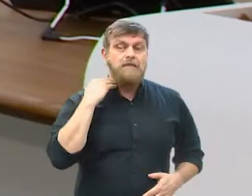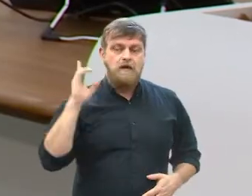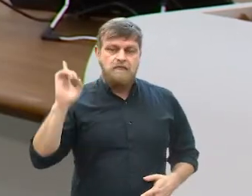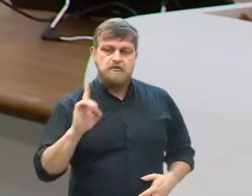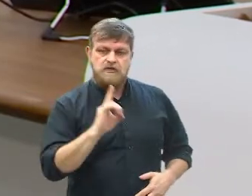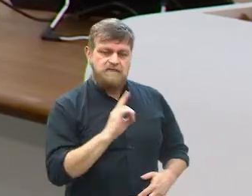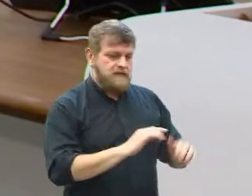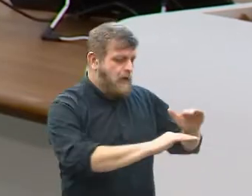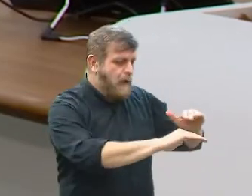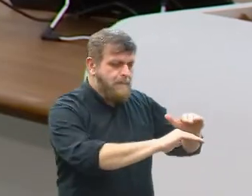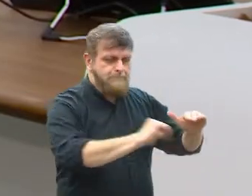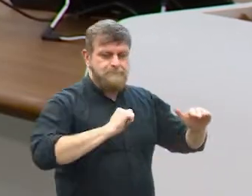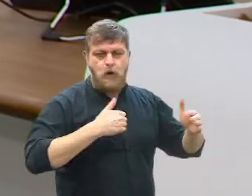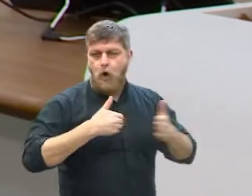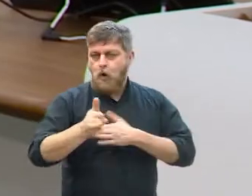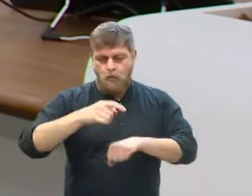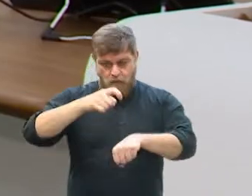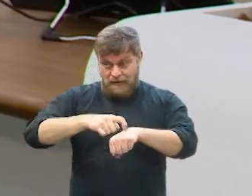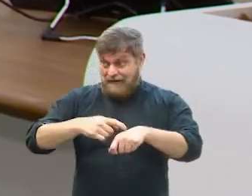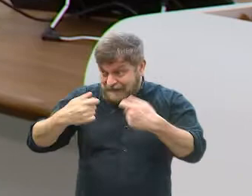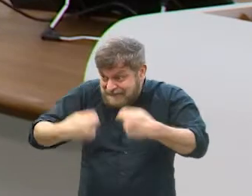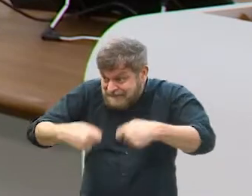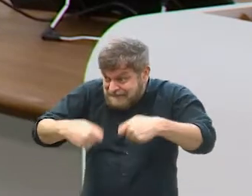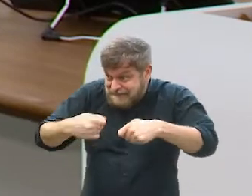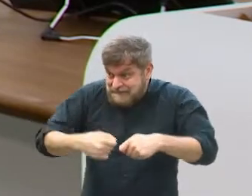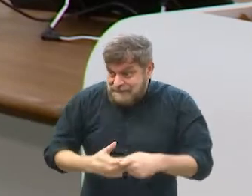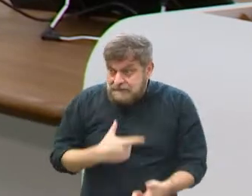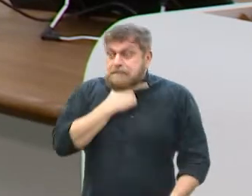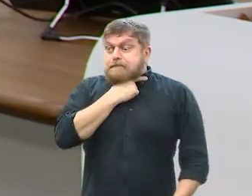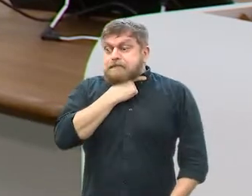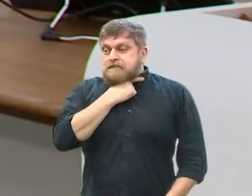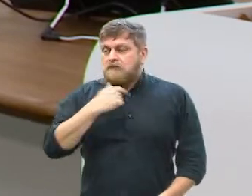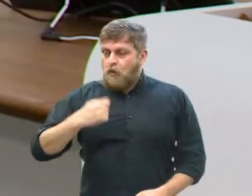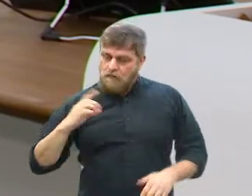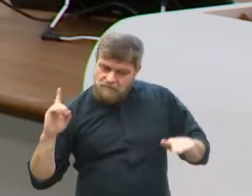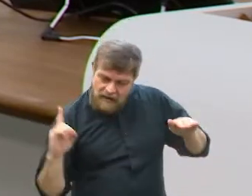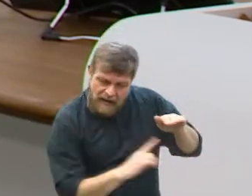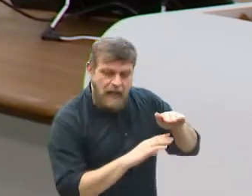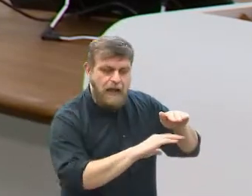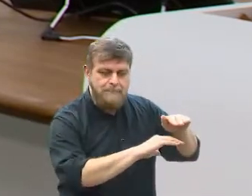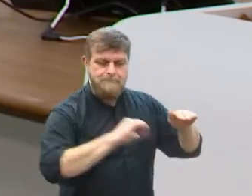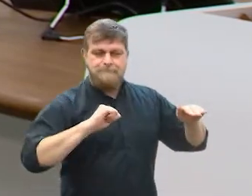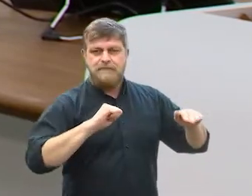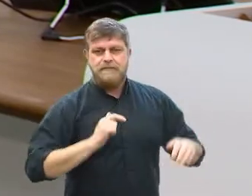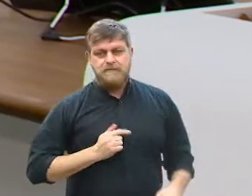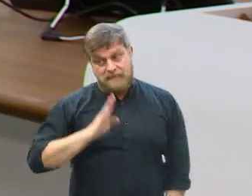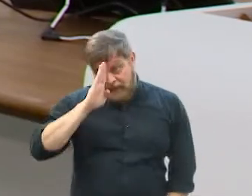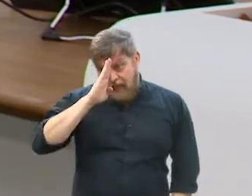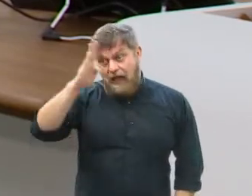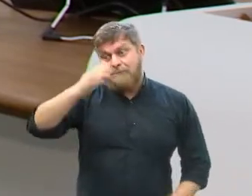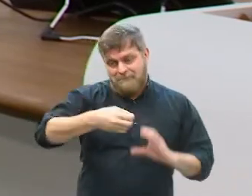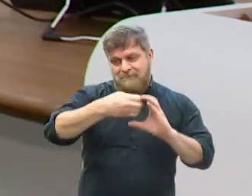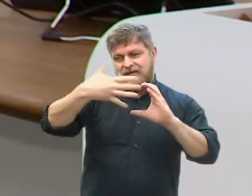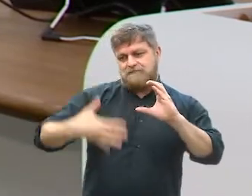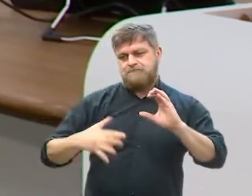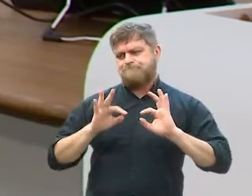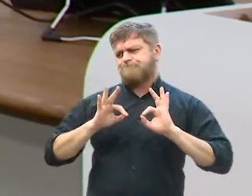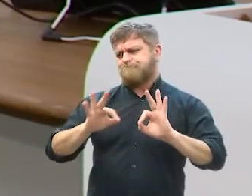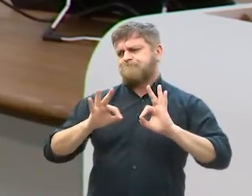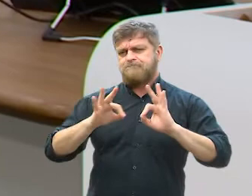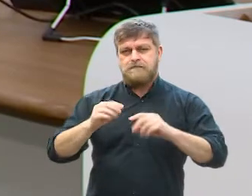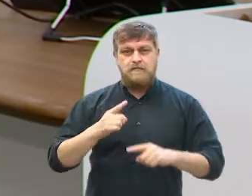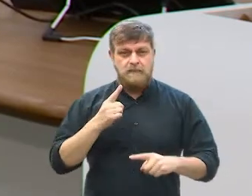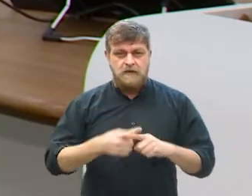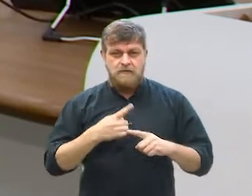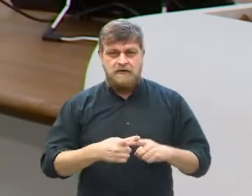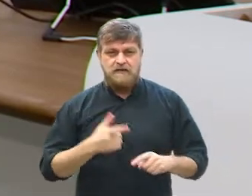você colocou ali, qualquer hora que você precisar, deu aquele aperto, já tira na hora. Isso, né? Essa é a principal característica, porque